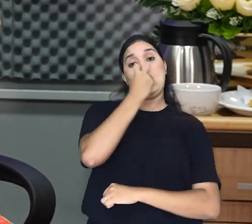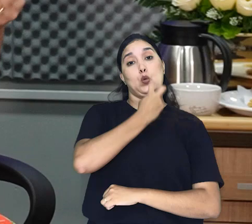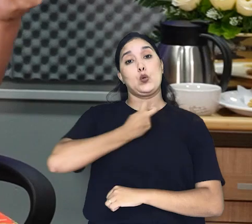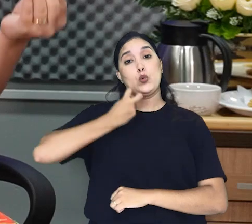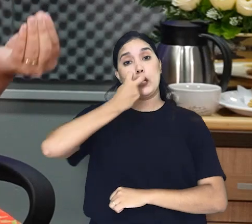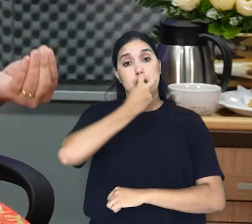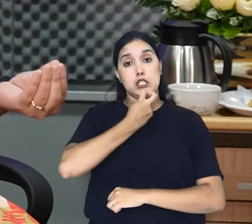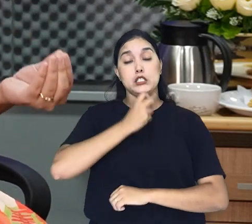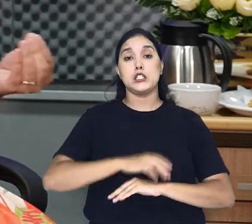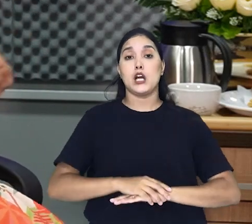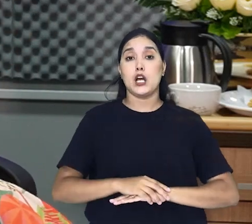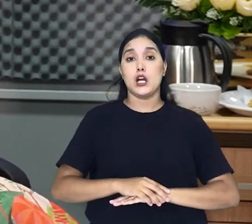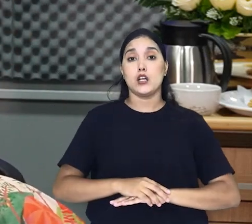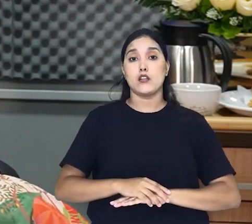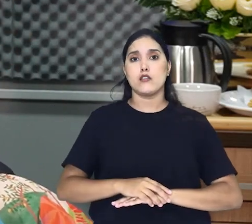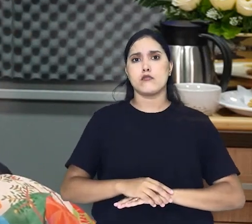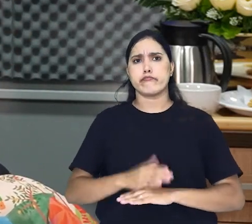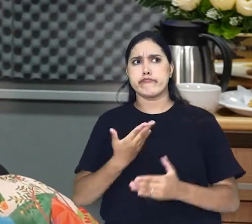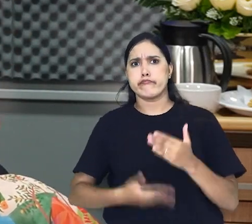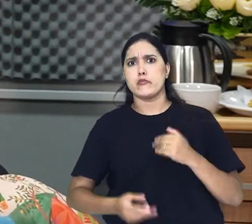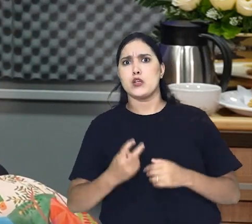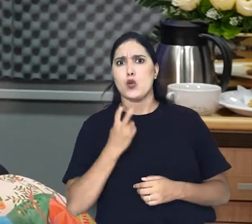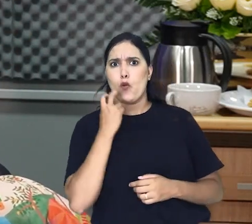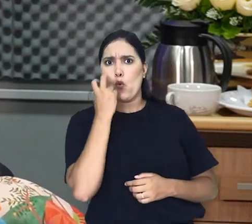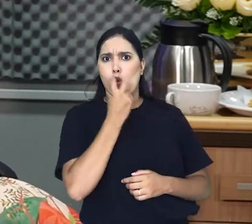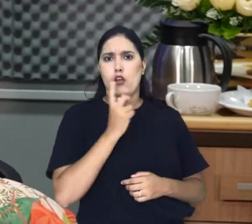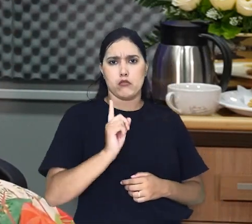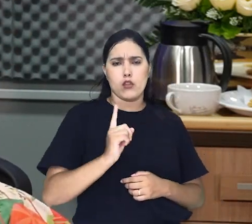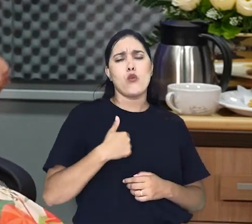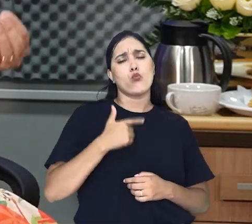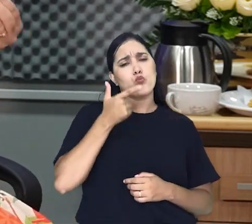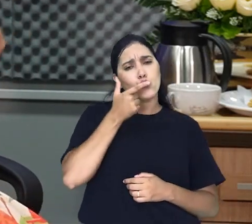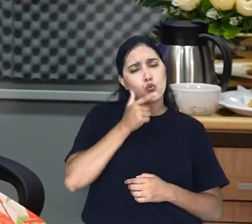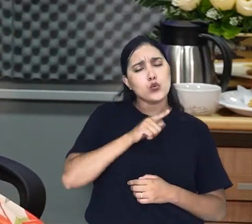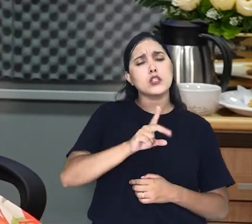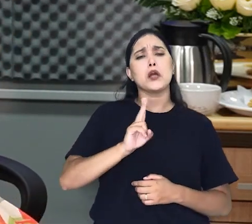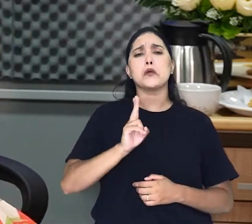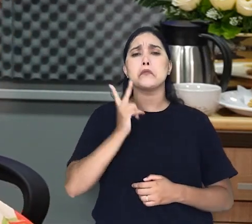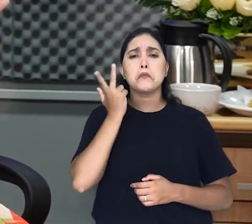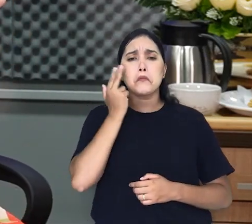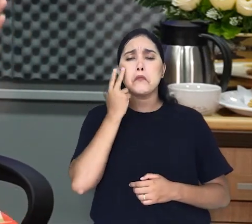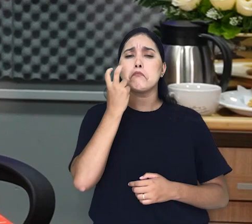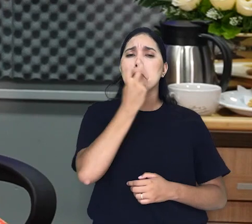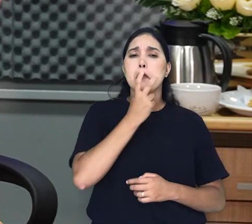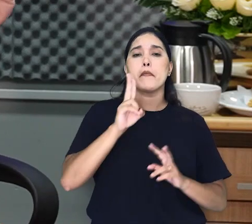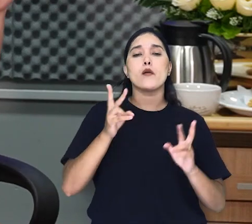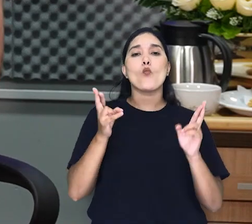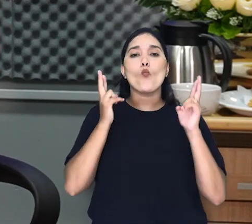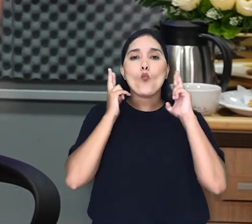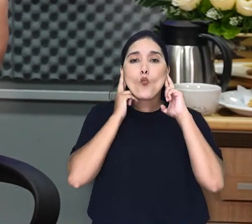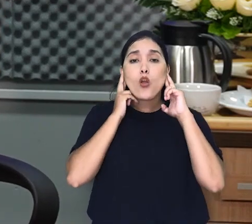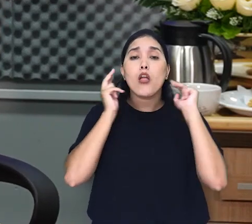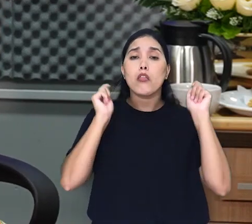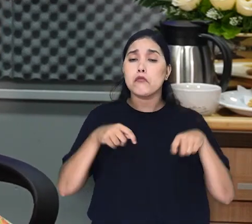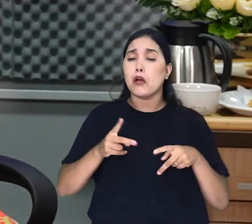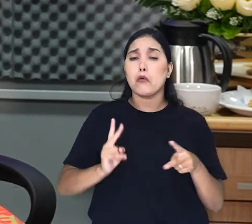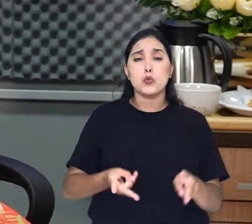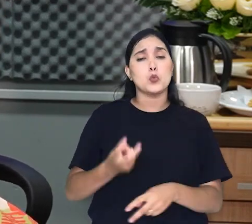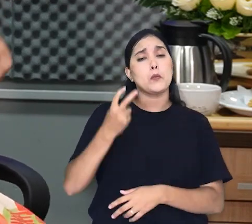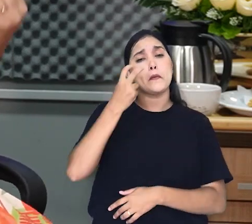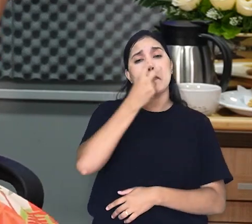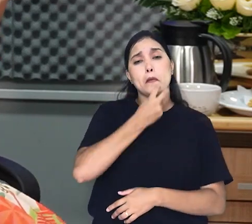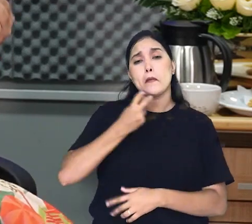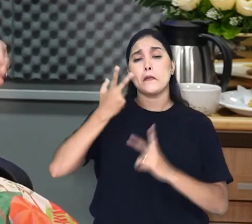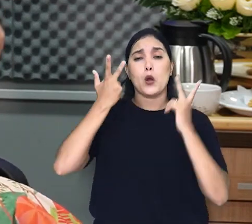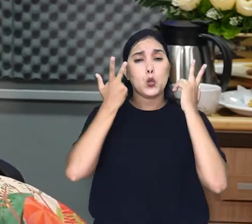surdo poder ter a comunicação, poder se expressar na sociedade. Então, a Libras, ela é a língua não materna do